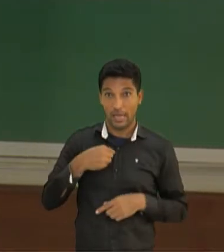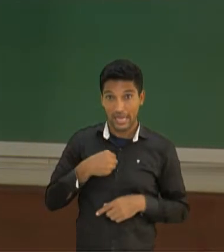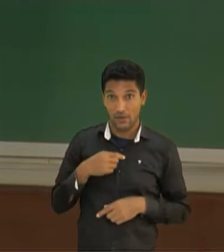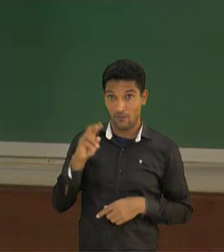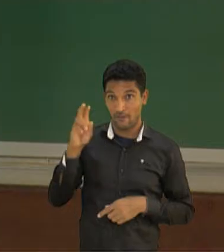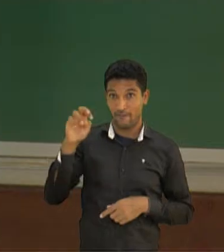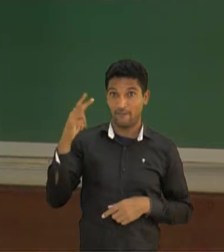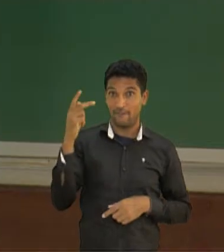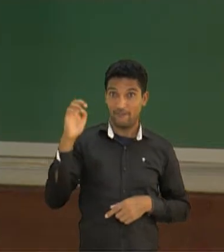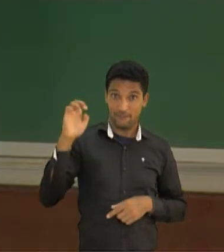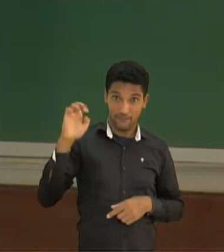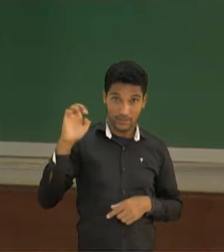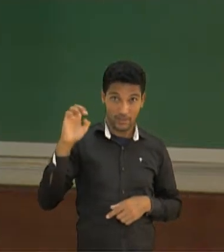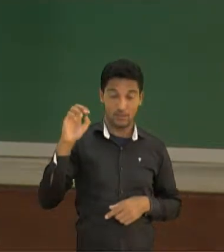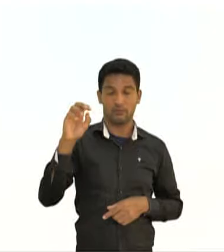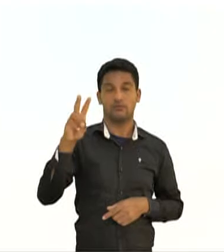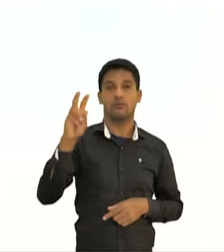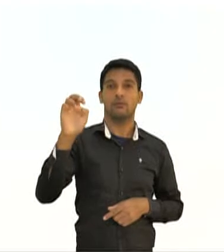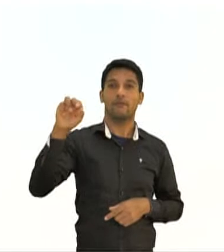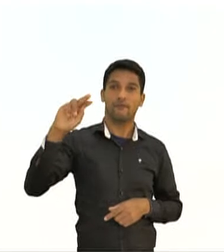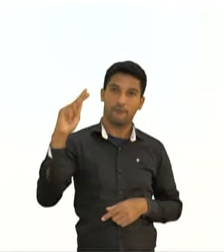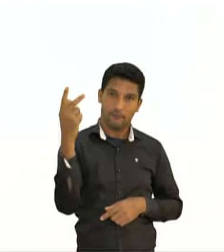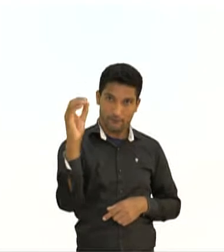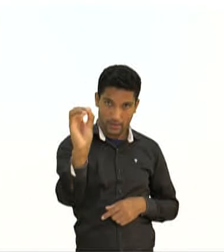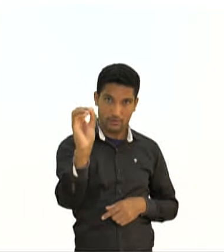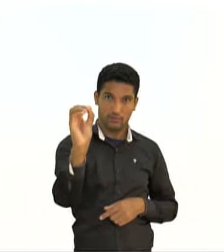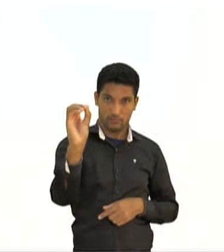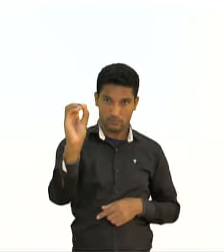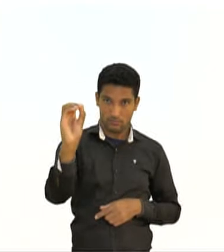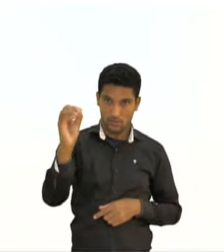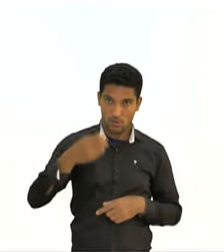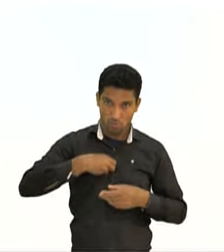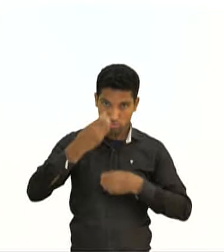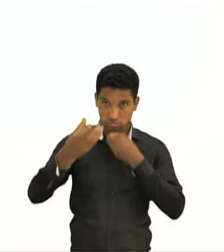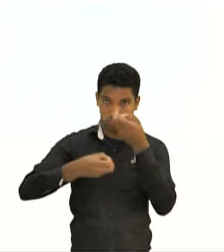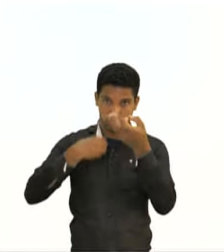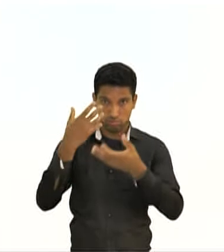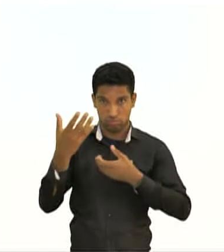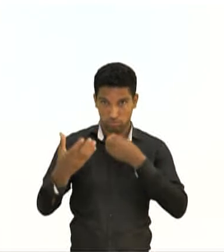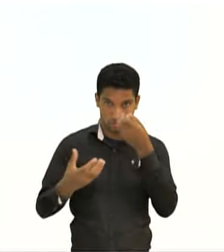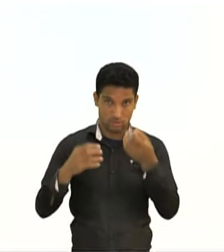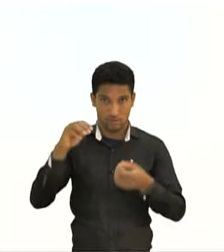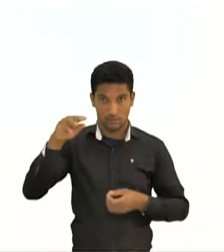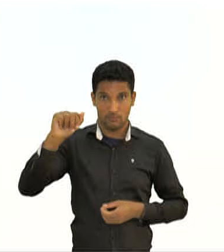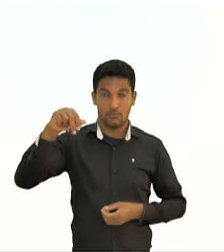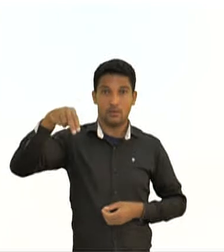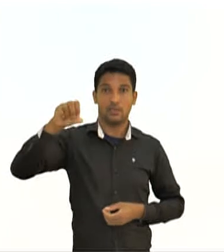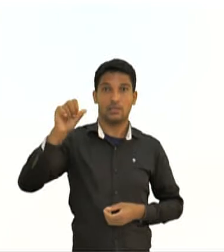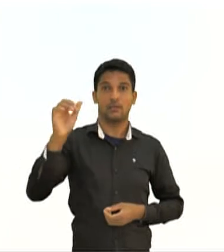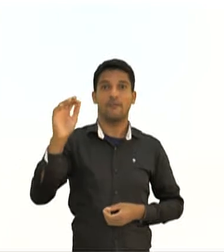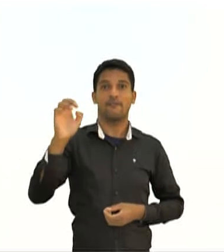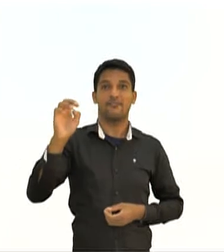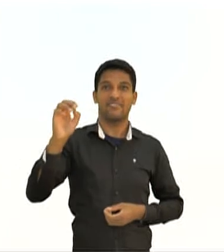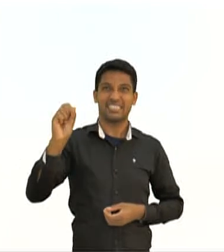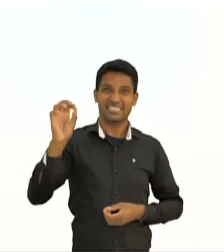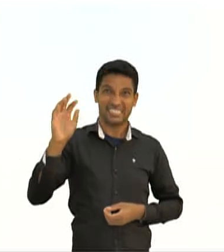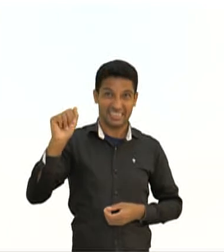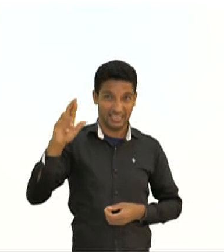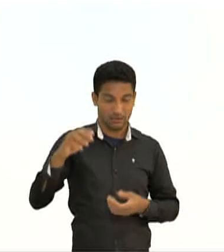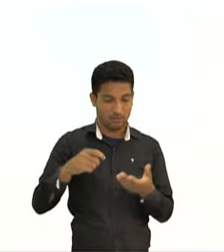minha irresignação acerca do processo de entrega do pedido número tal, realizado no dia